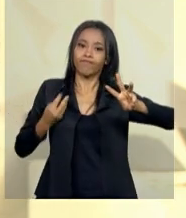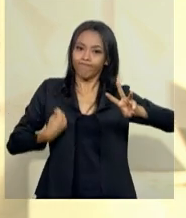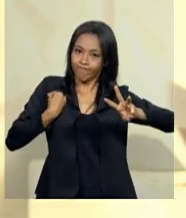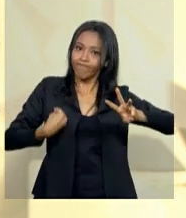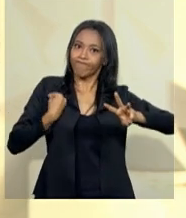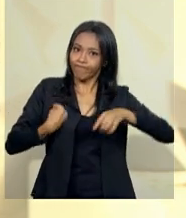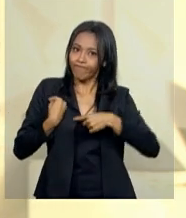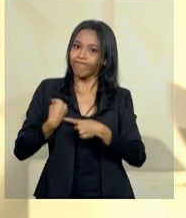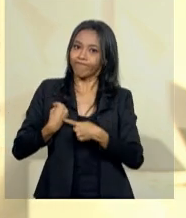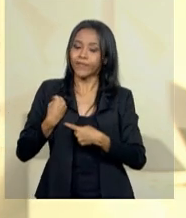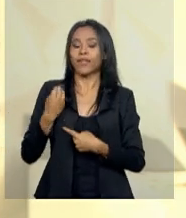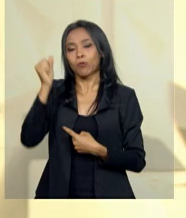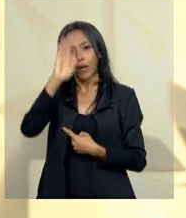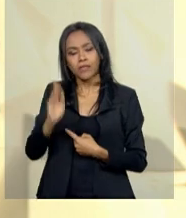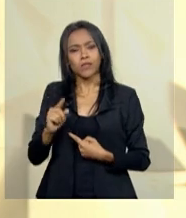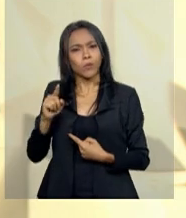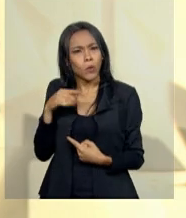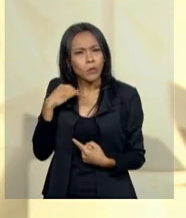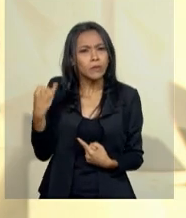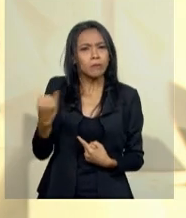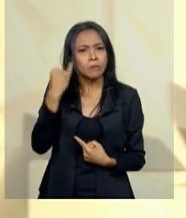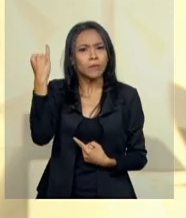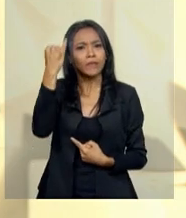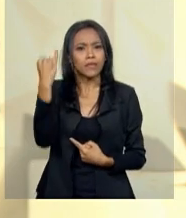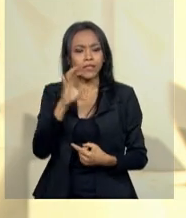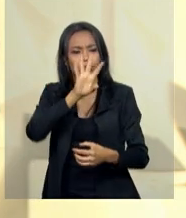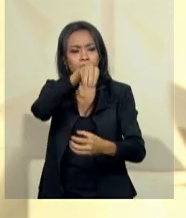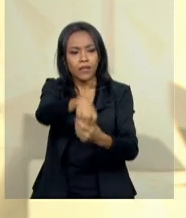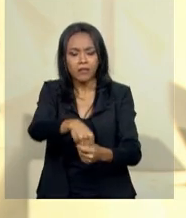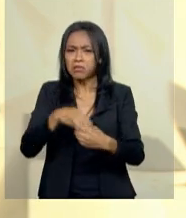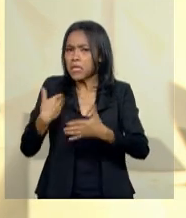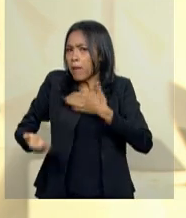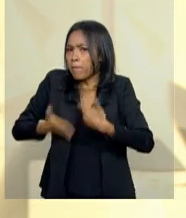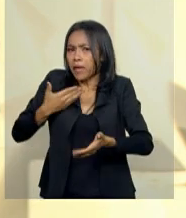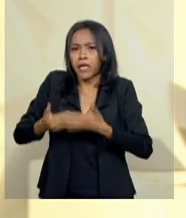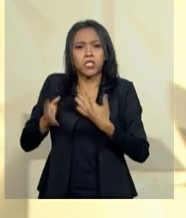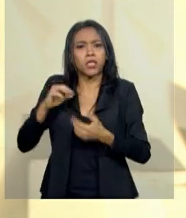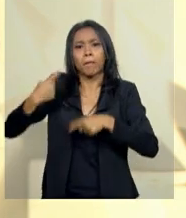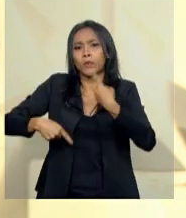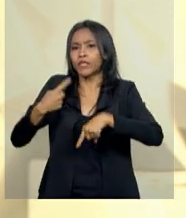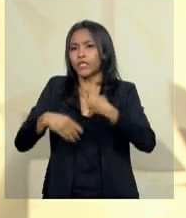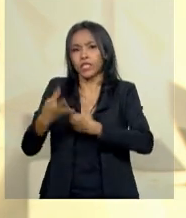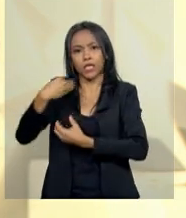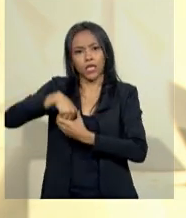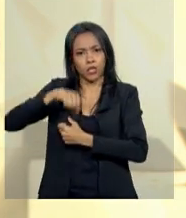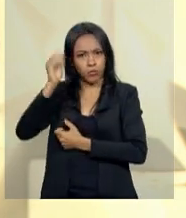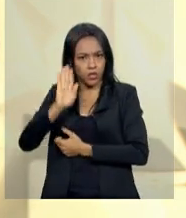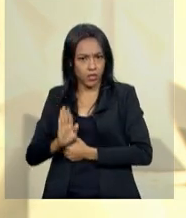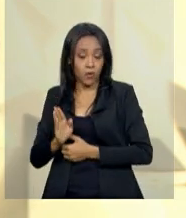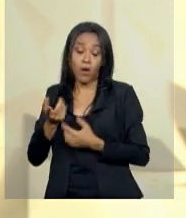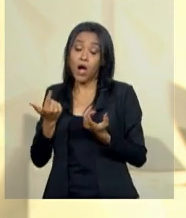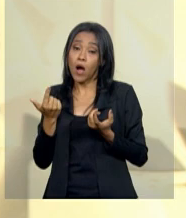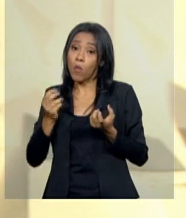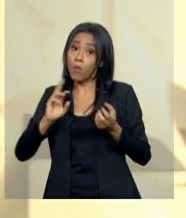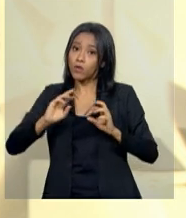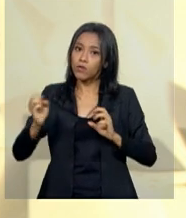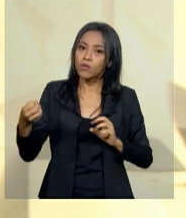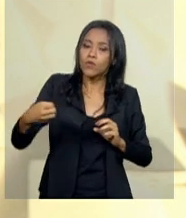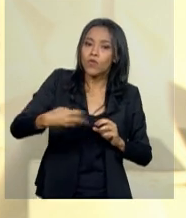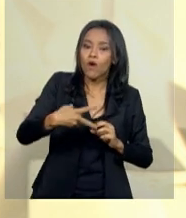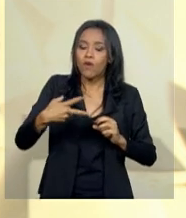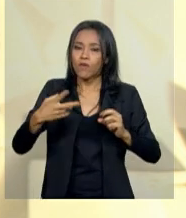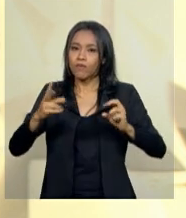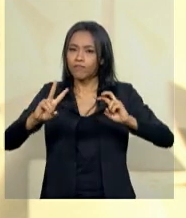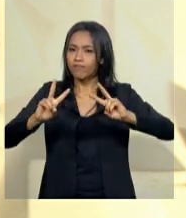ator internacional, independentemente do momento de política interna que tivéssemos, a uma percepção nova, que seria dizer o